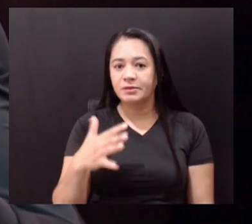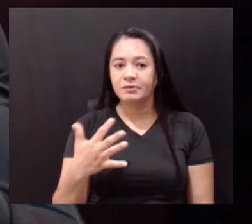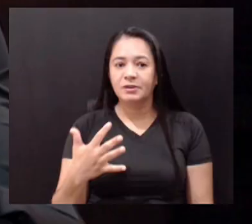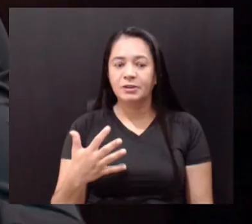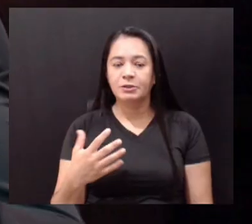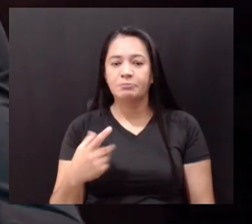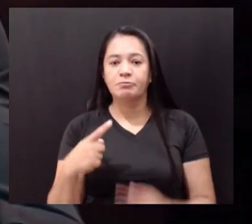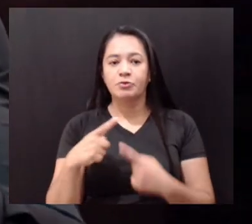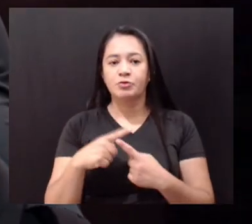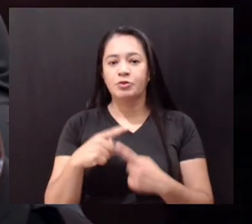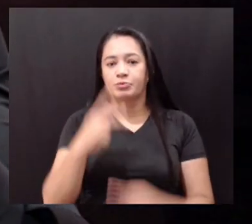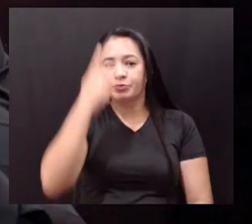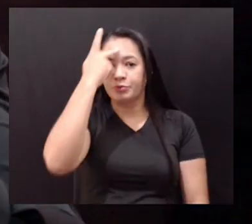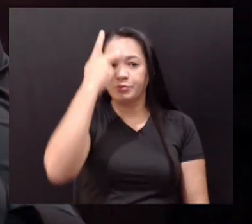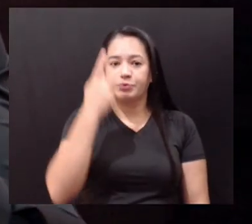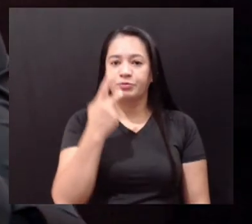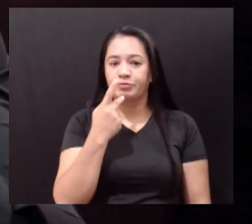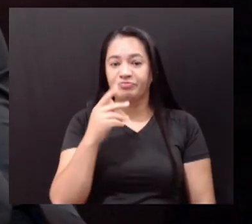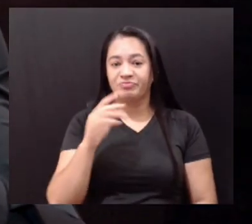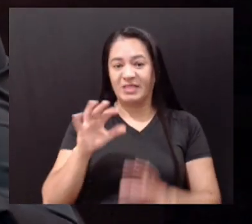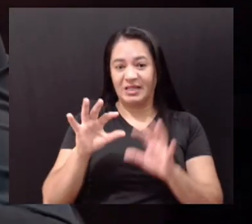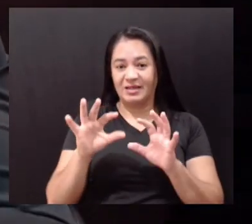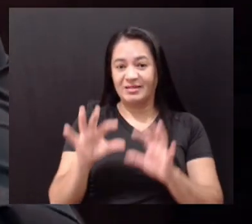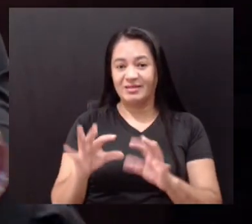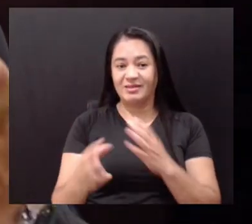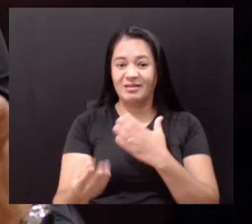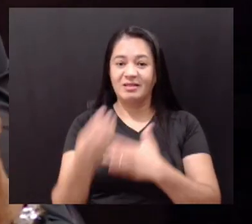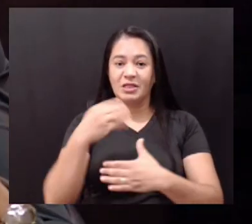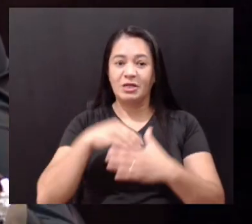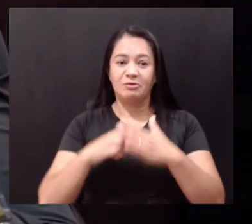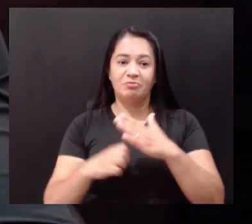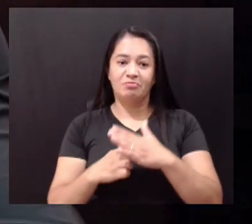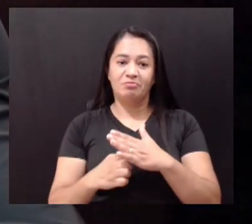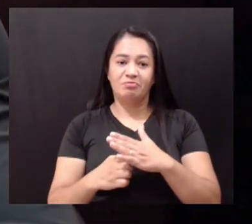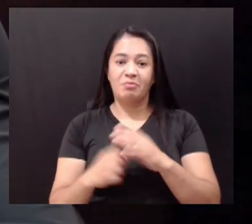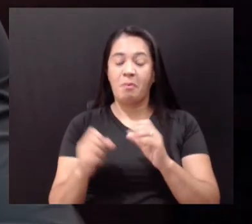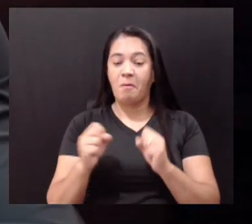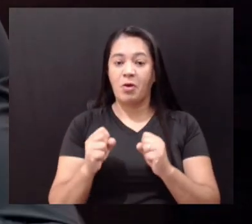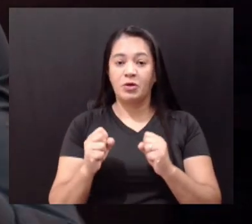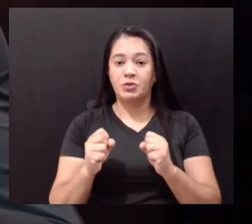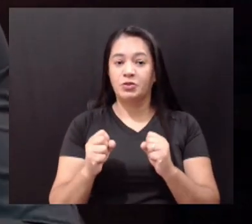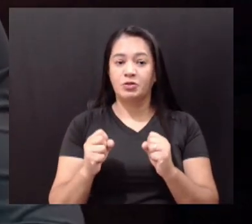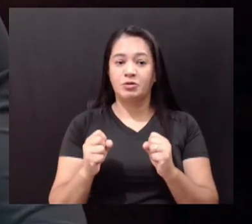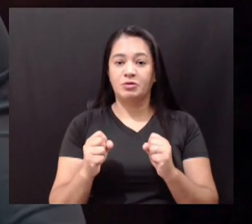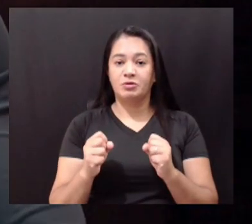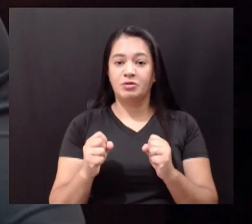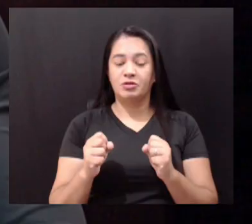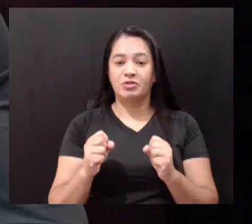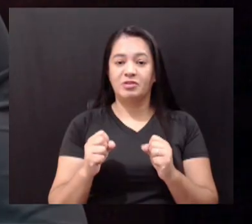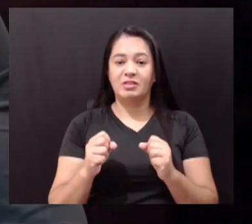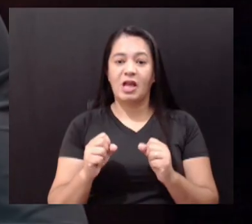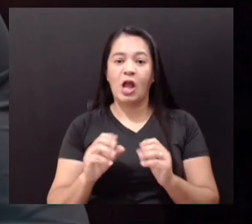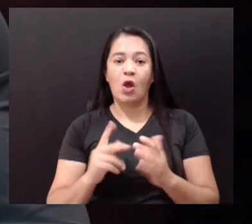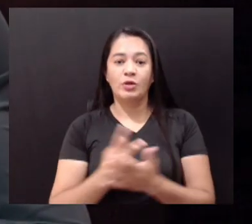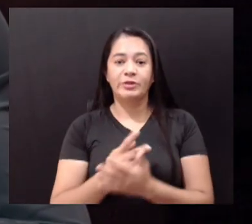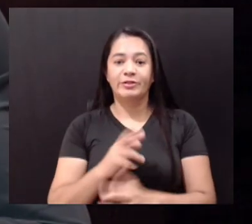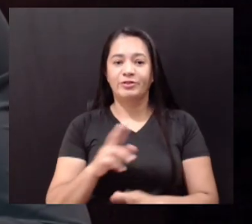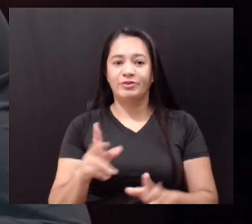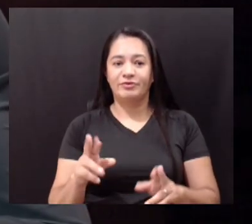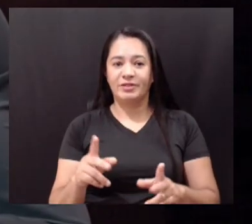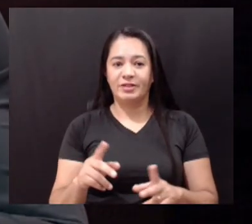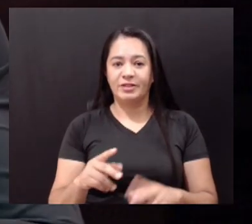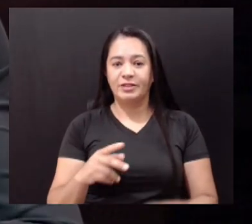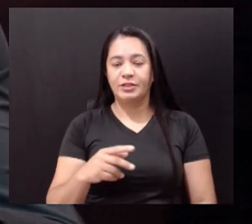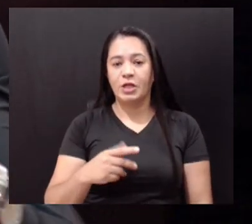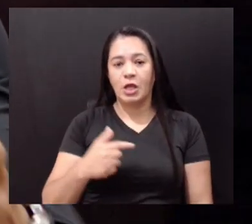perfil desses dentro do ecossistema pode impactar de uma forma diferente. Pessoalmente, não é o que eu acredito, né,